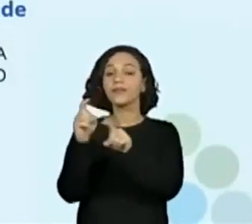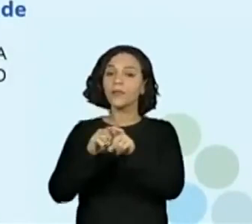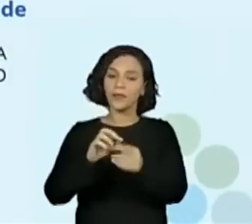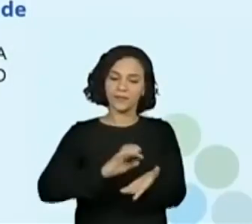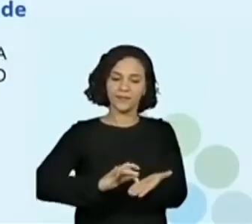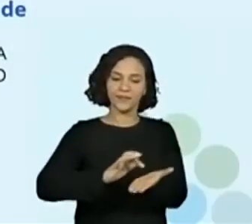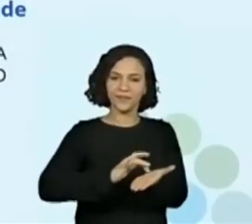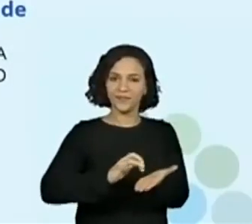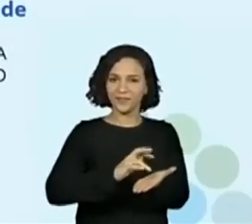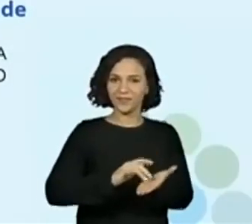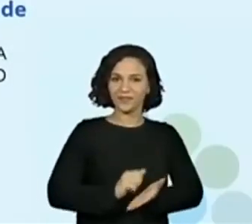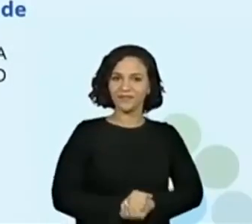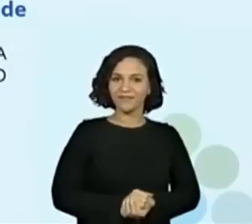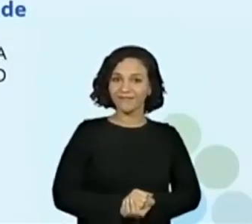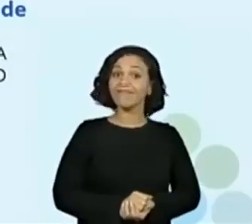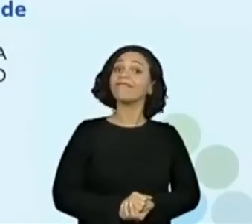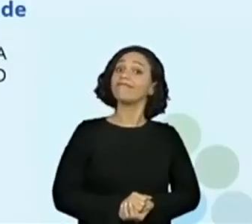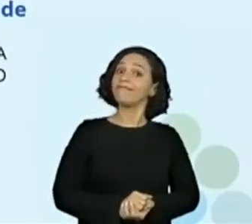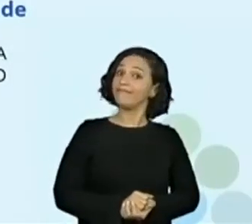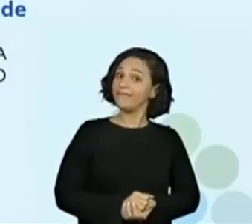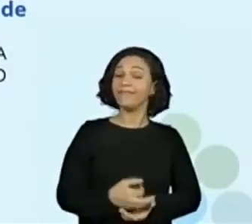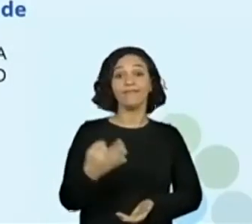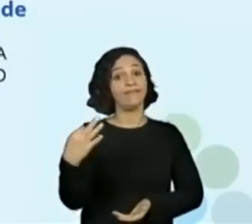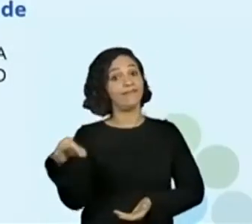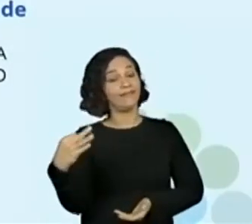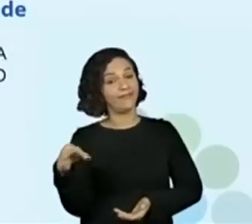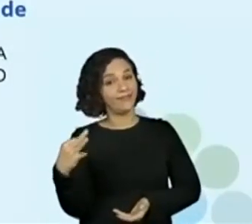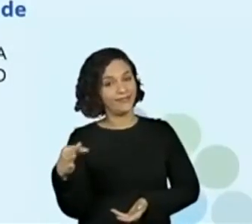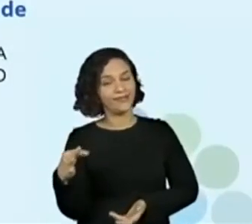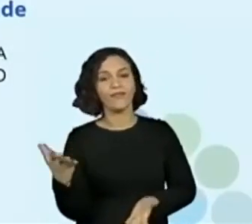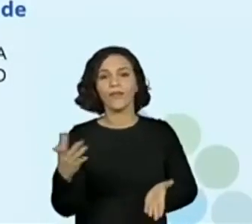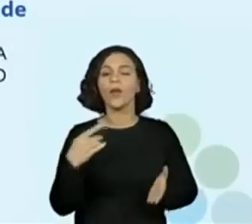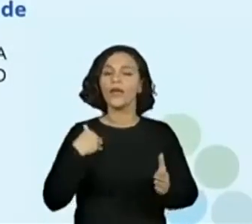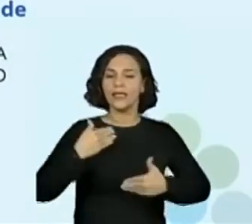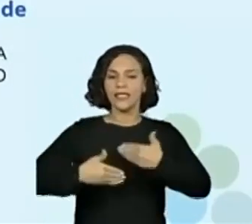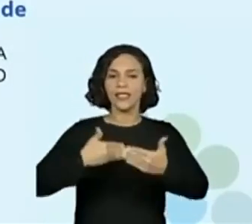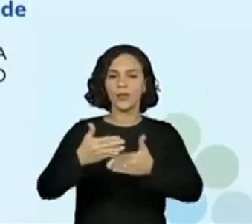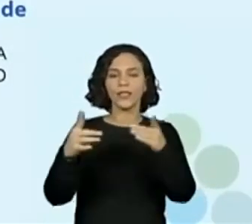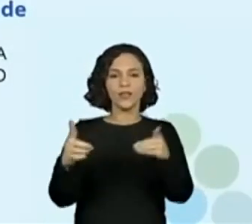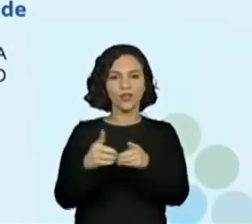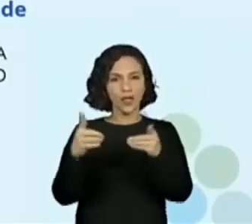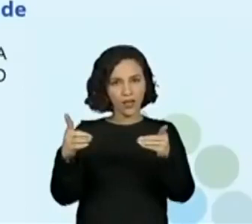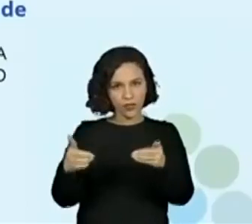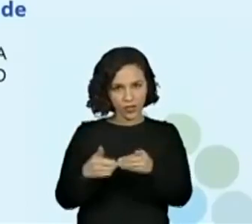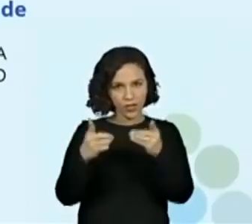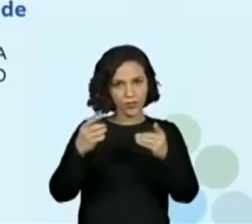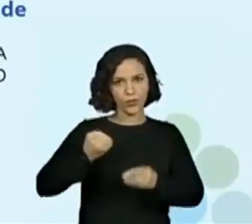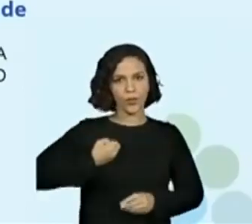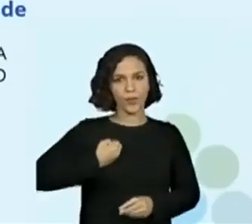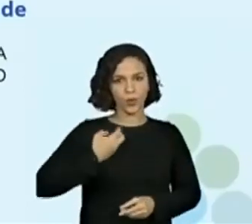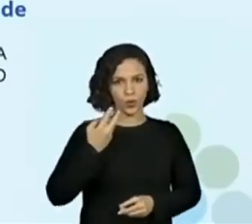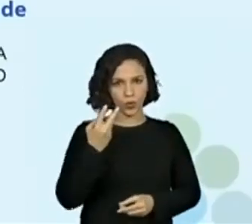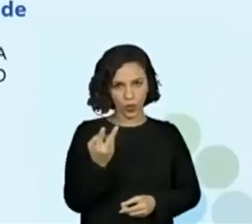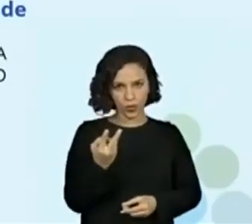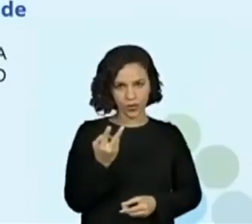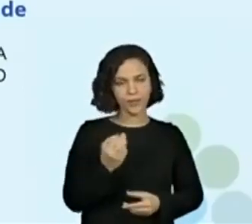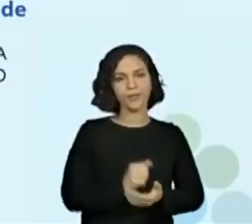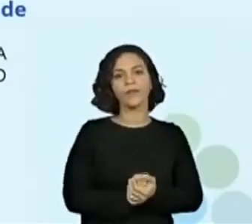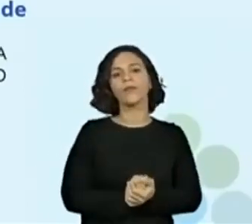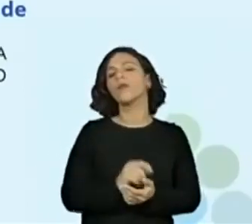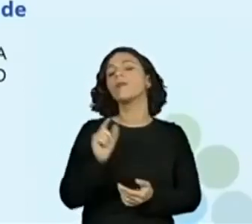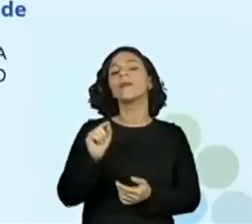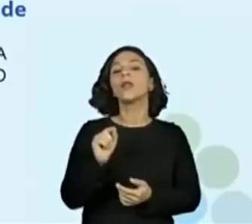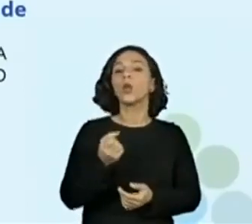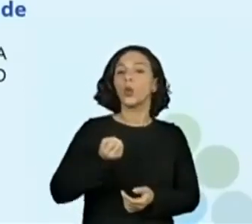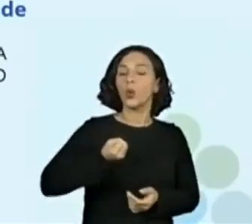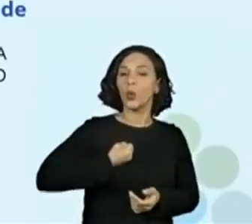calculadora. Isso mesmo, continuamos aí na sequência didática, a 2, não é? Números,